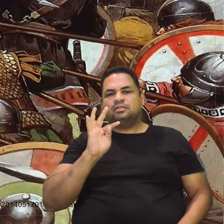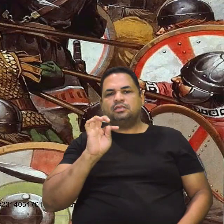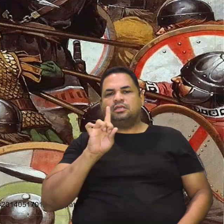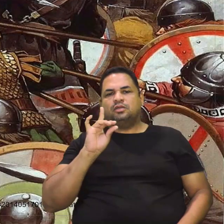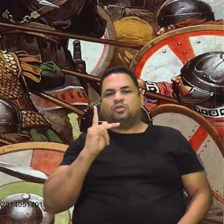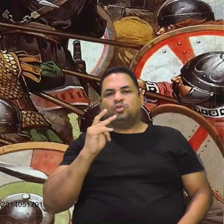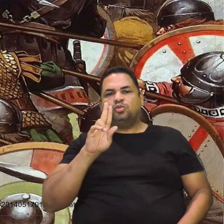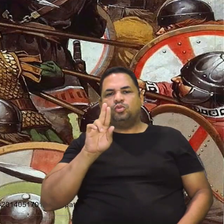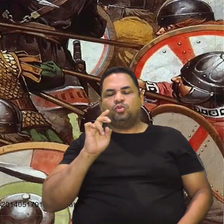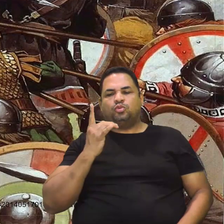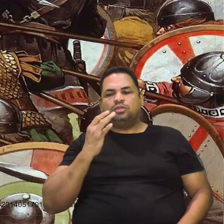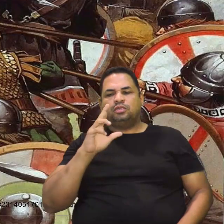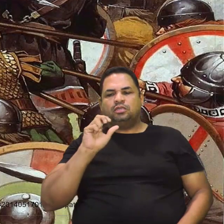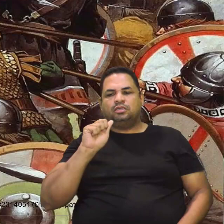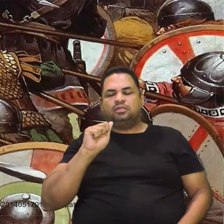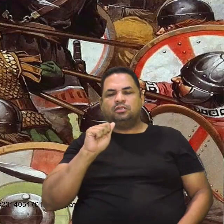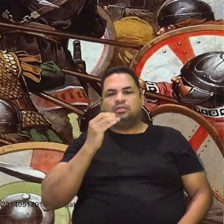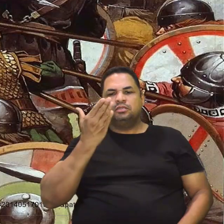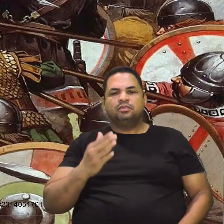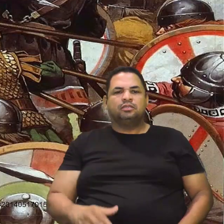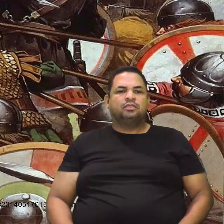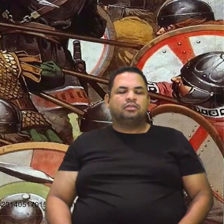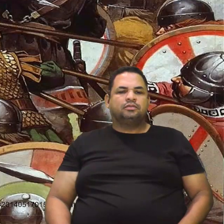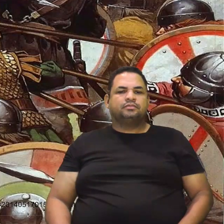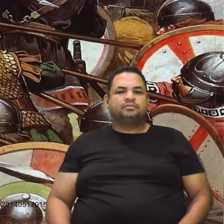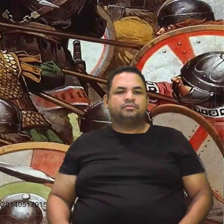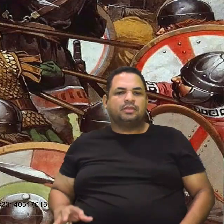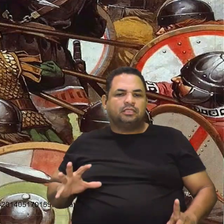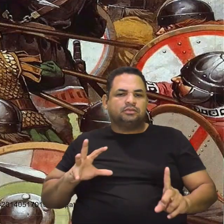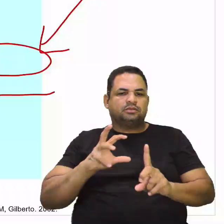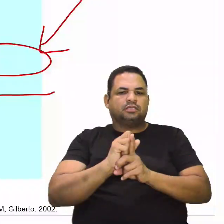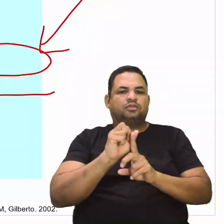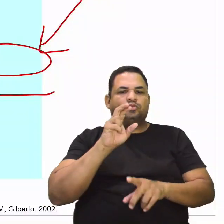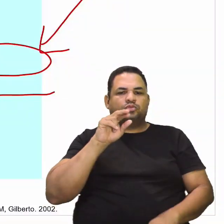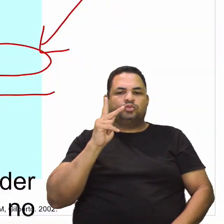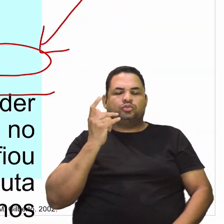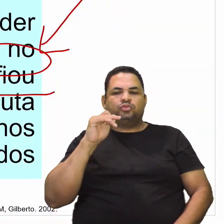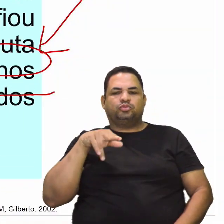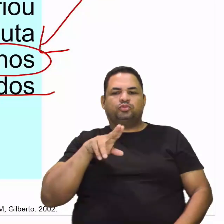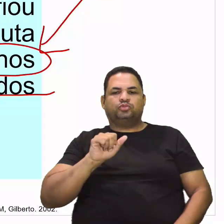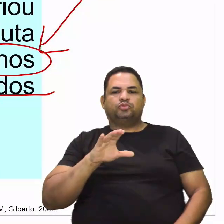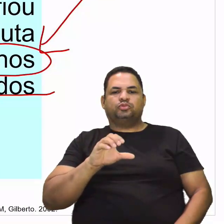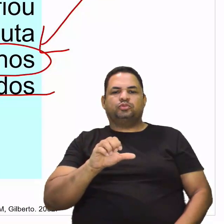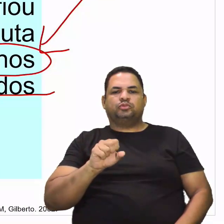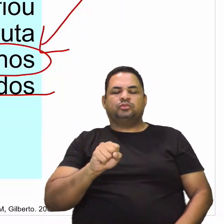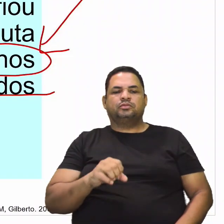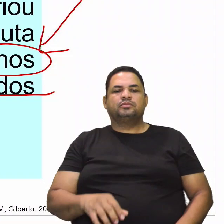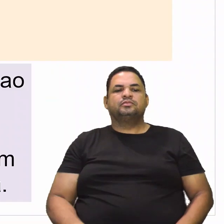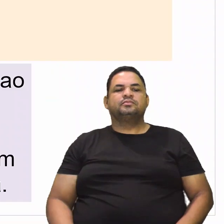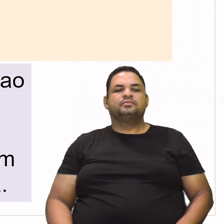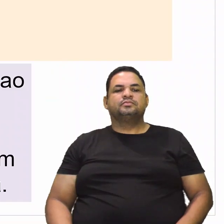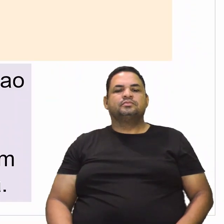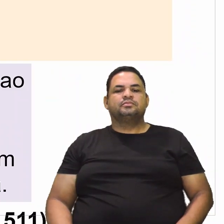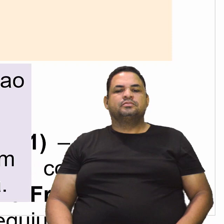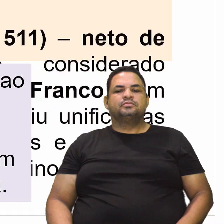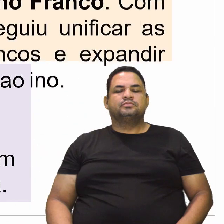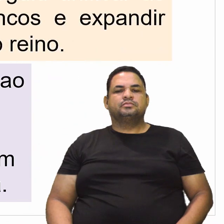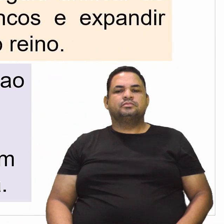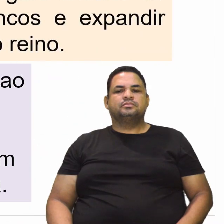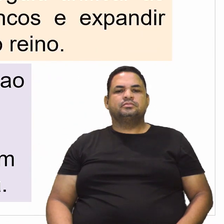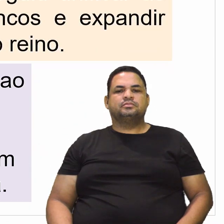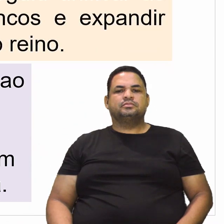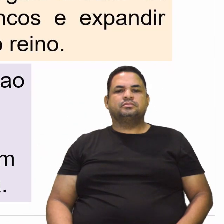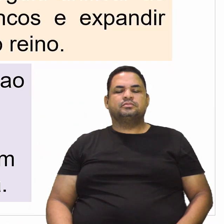O Meroveu ataca os hunos. Fechou? Bom, então vamos lá. Na